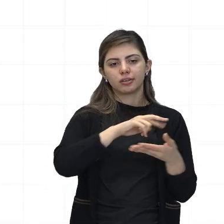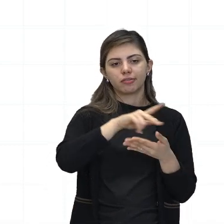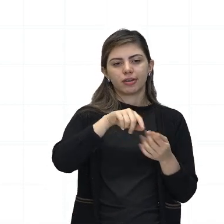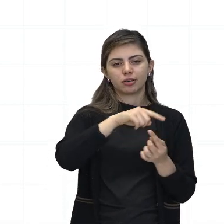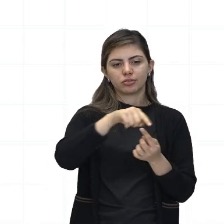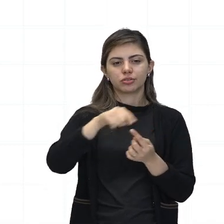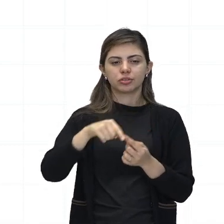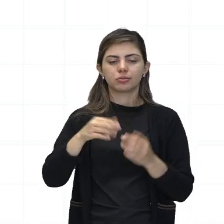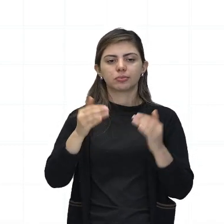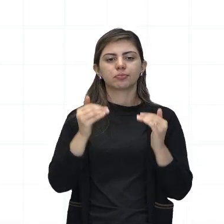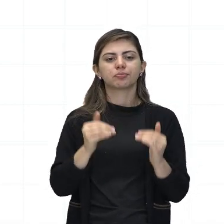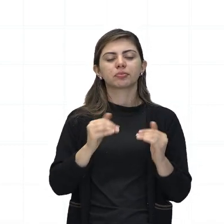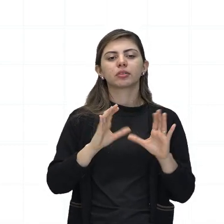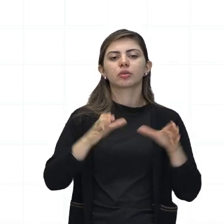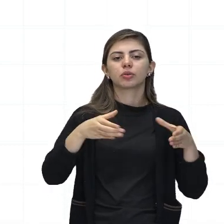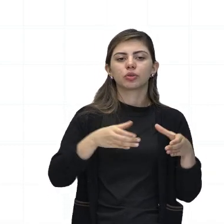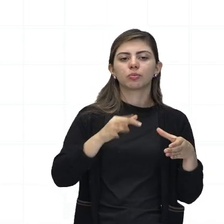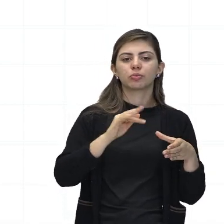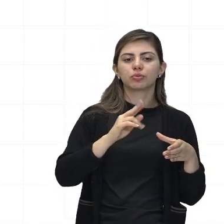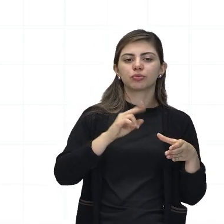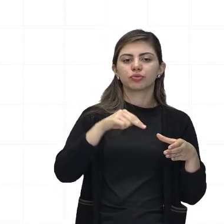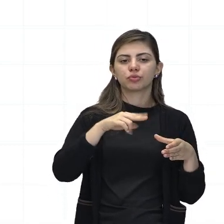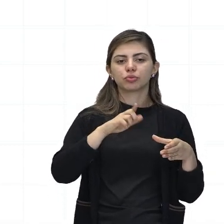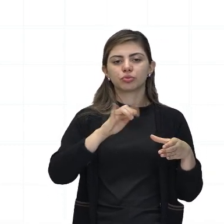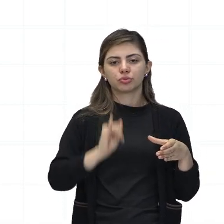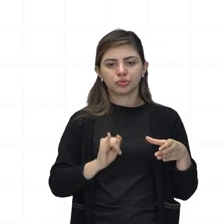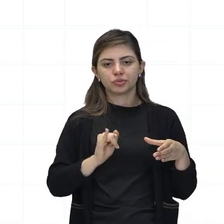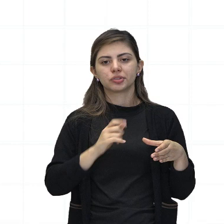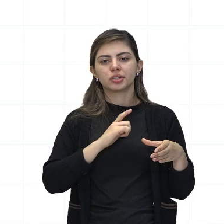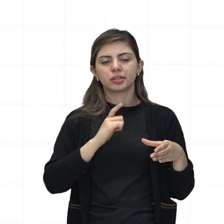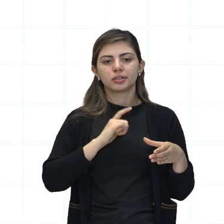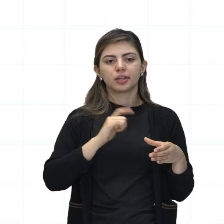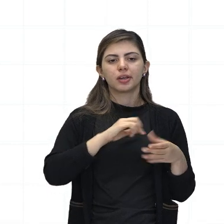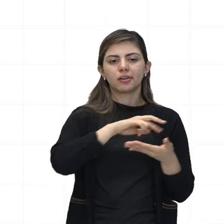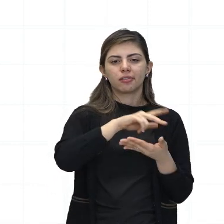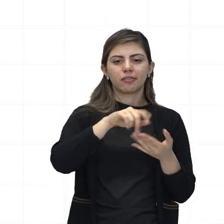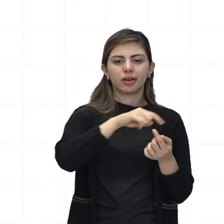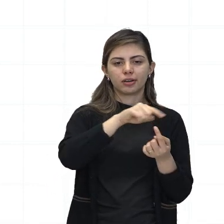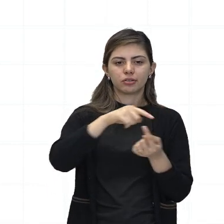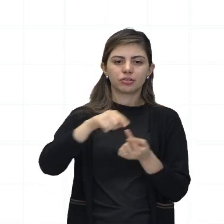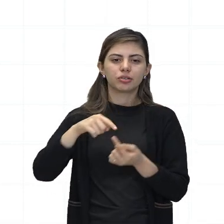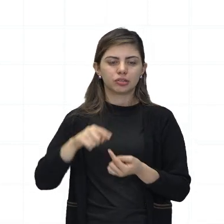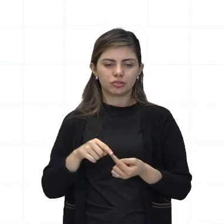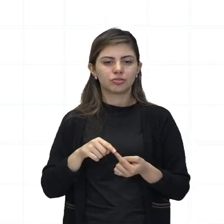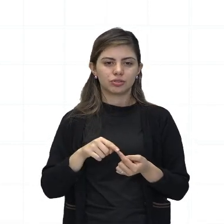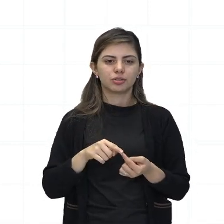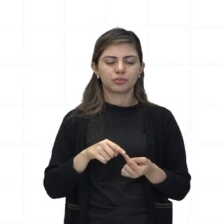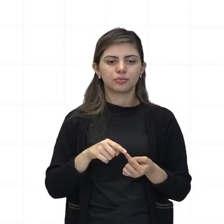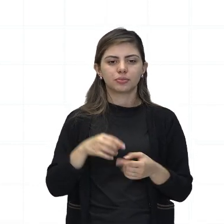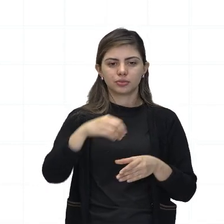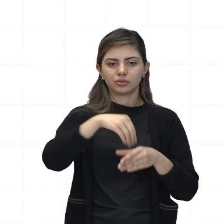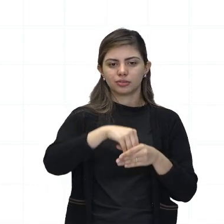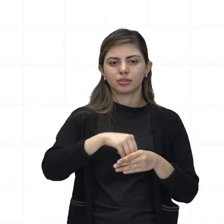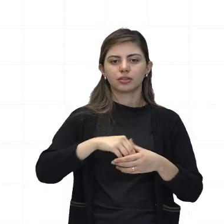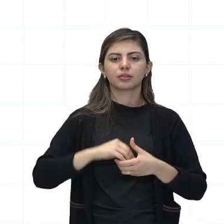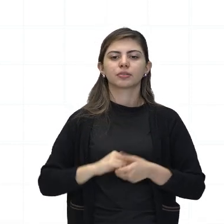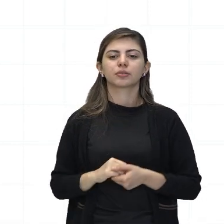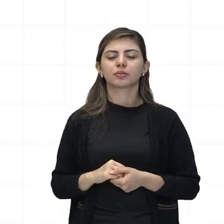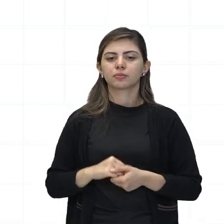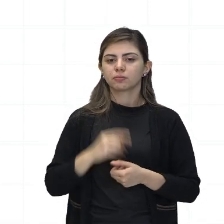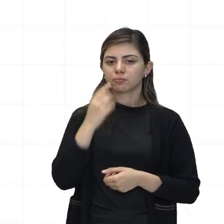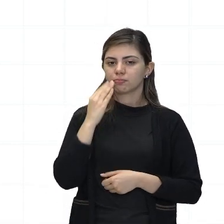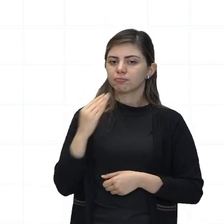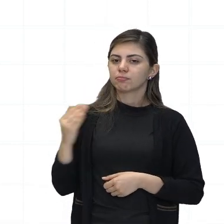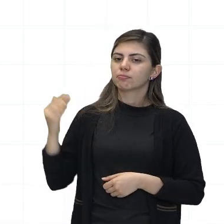heterotróficos, e o reino fungi, organismos eucariontes unicelulares ou pluricelulares, heterotróficos, sendo